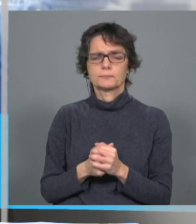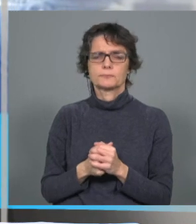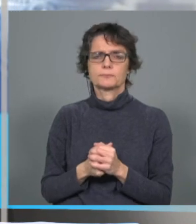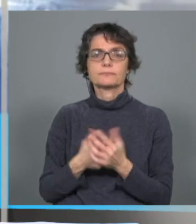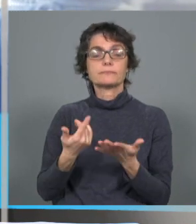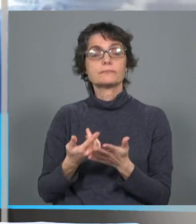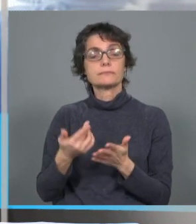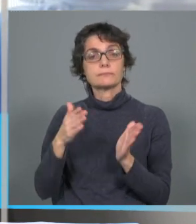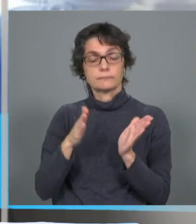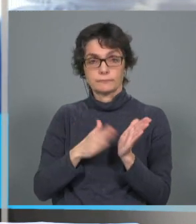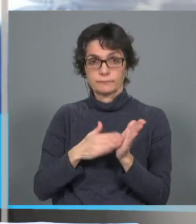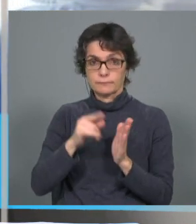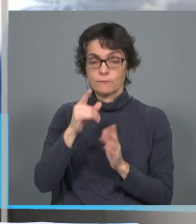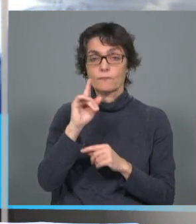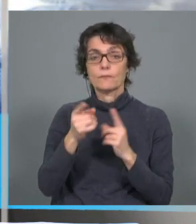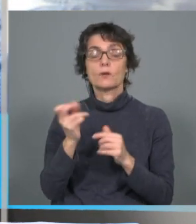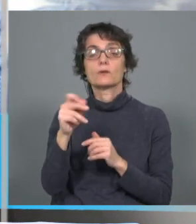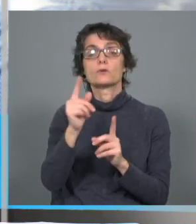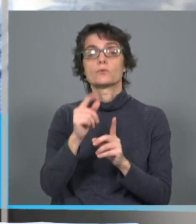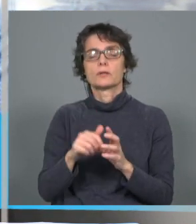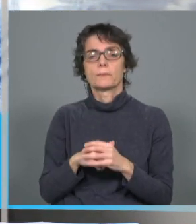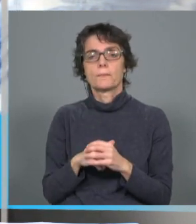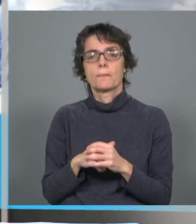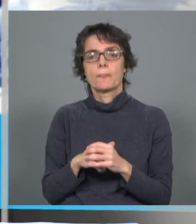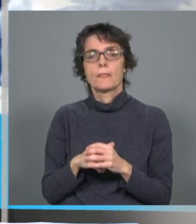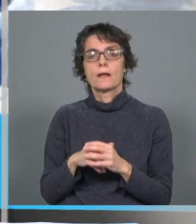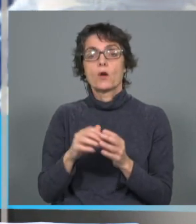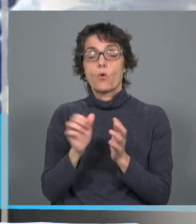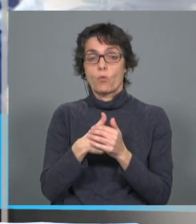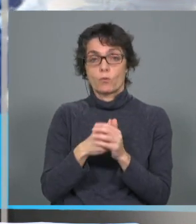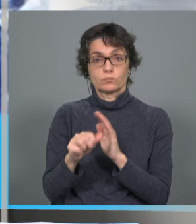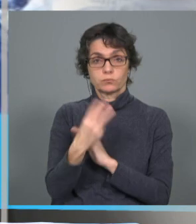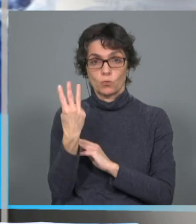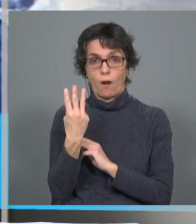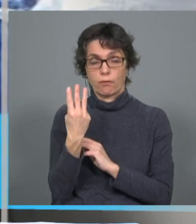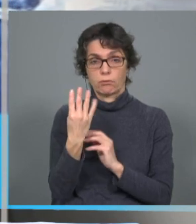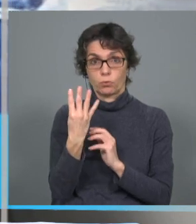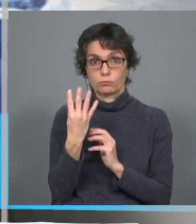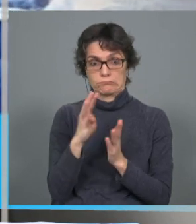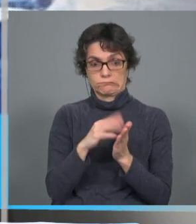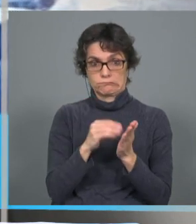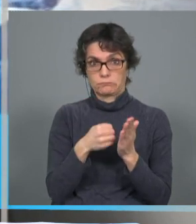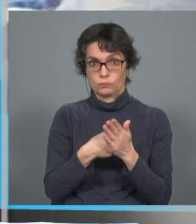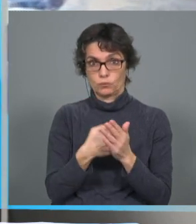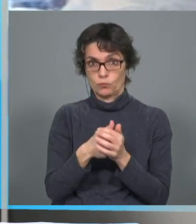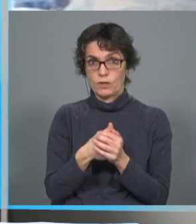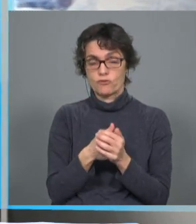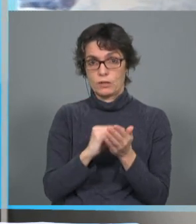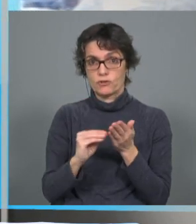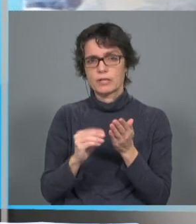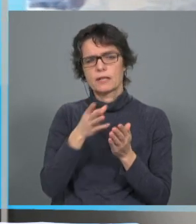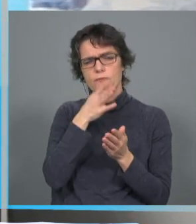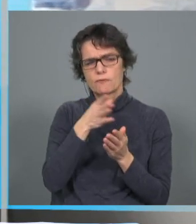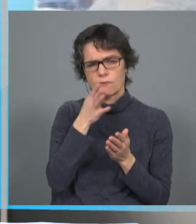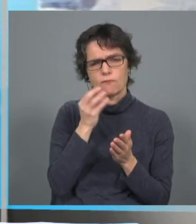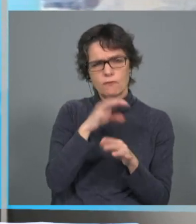nos sinóticos, o que é que acontece? Todos os 4 evangelistas falam deste episódio, deste passo,